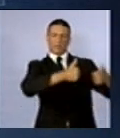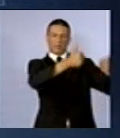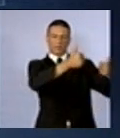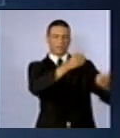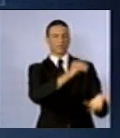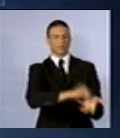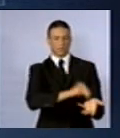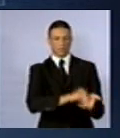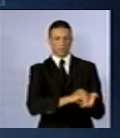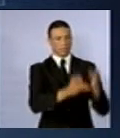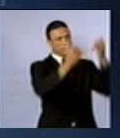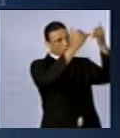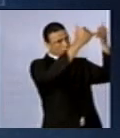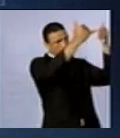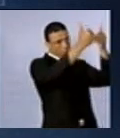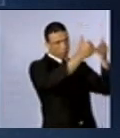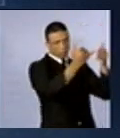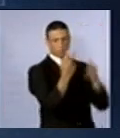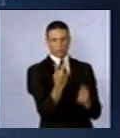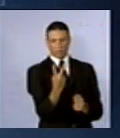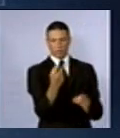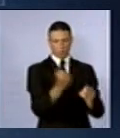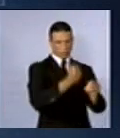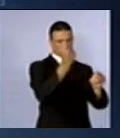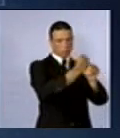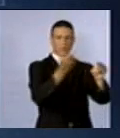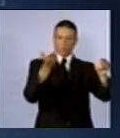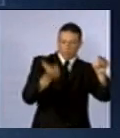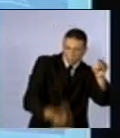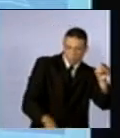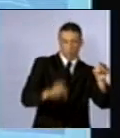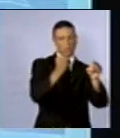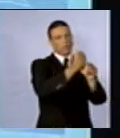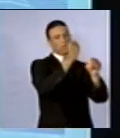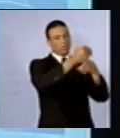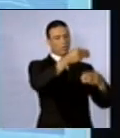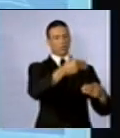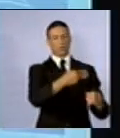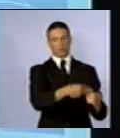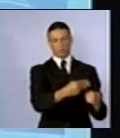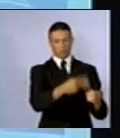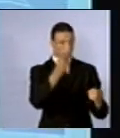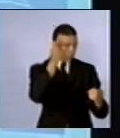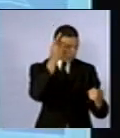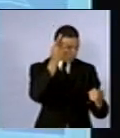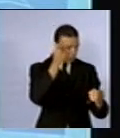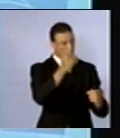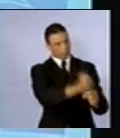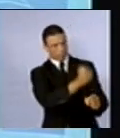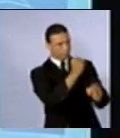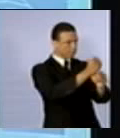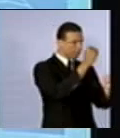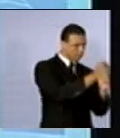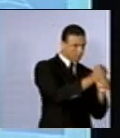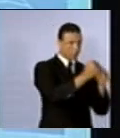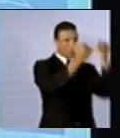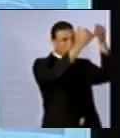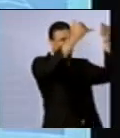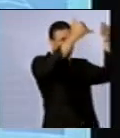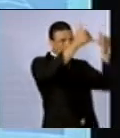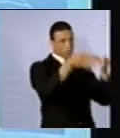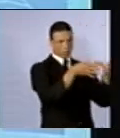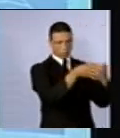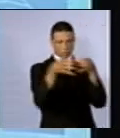linhas de transmissão, uma delas se encontra em reconstrução no município de São Paulo. Aqui são quatro circuitos, dois